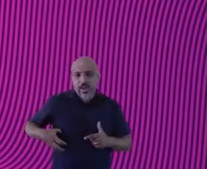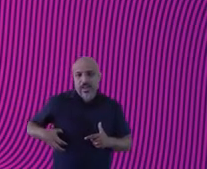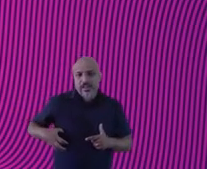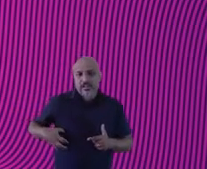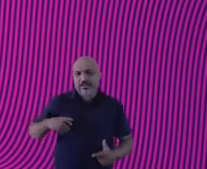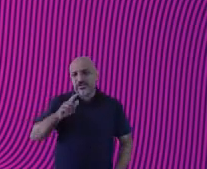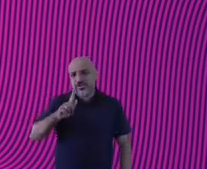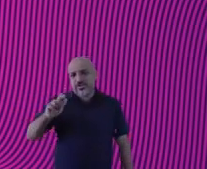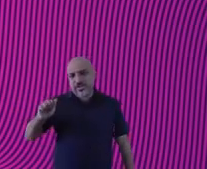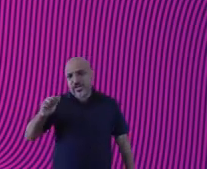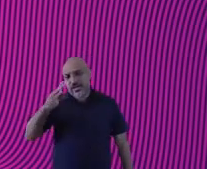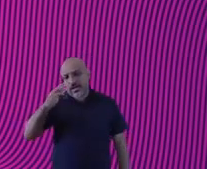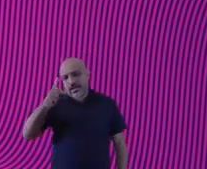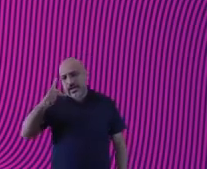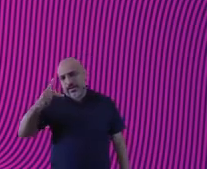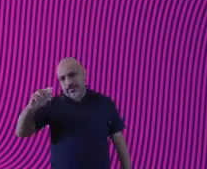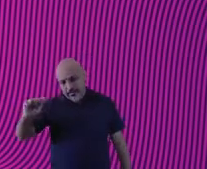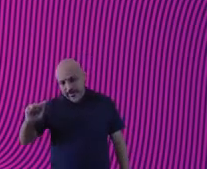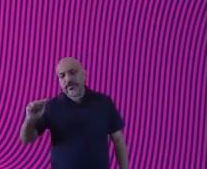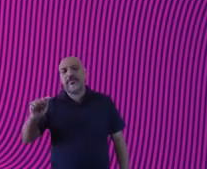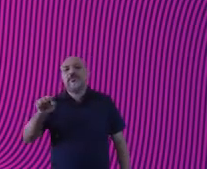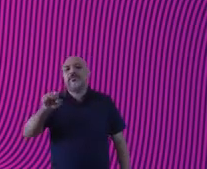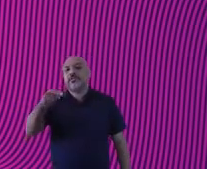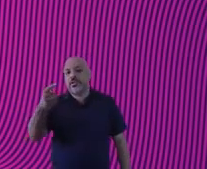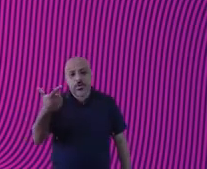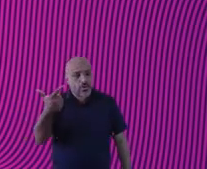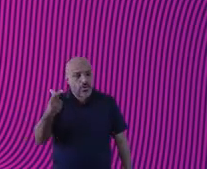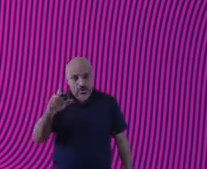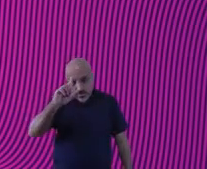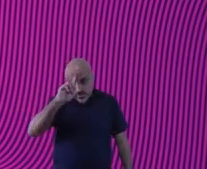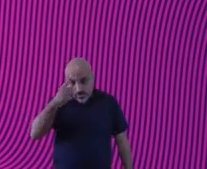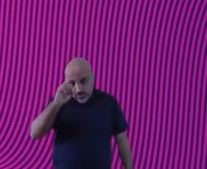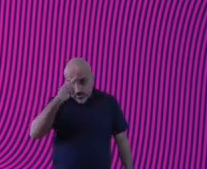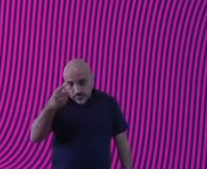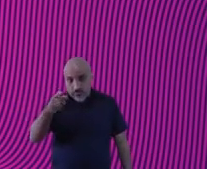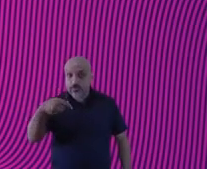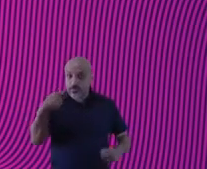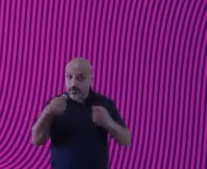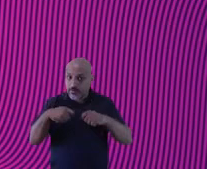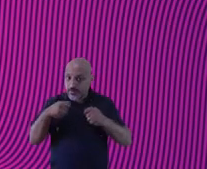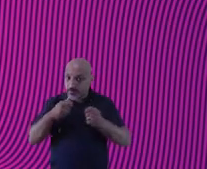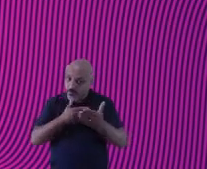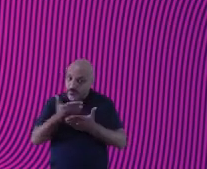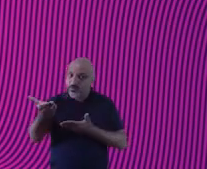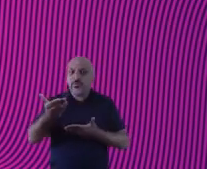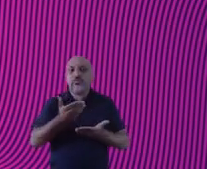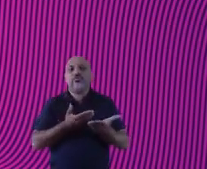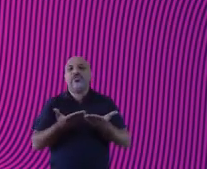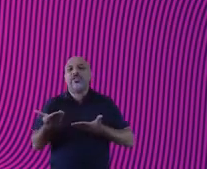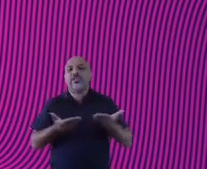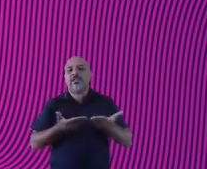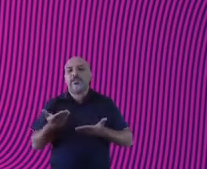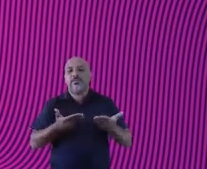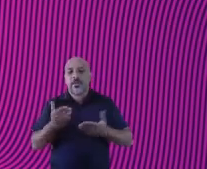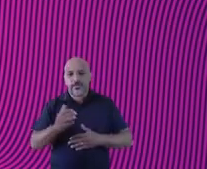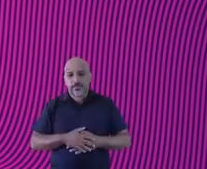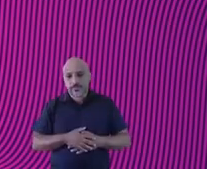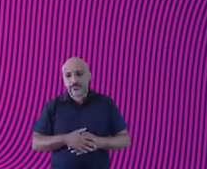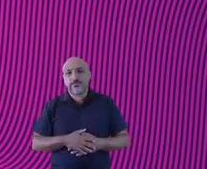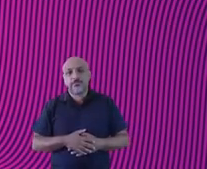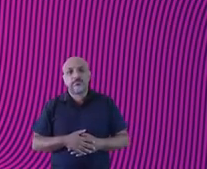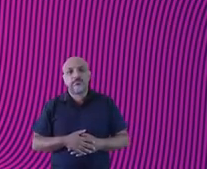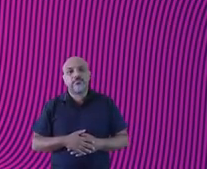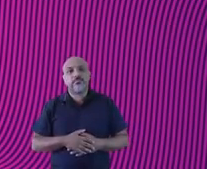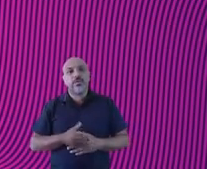IgG-capa, sem dúvida com grande necessidade de início de tratamento, e seguir um curso